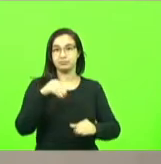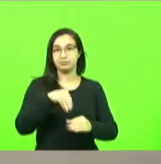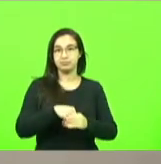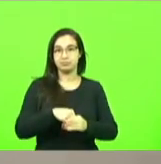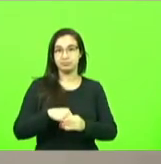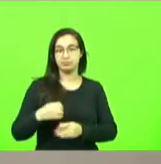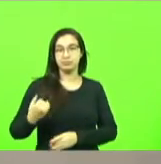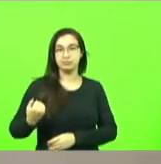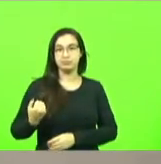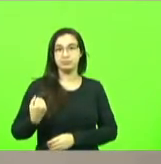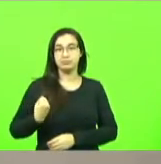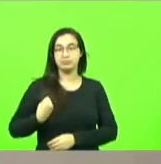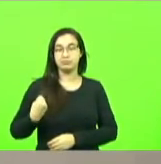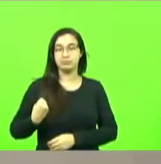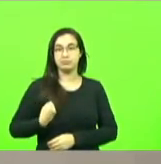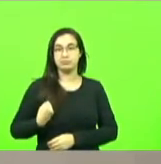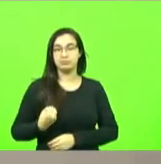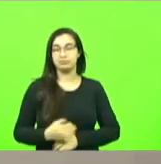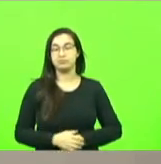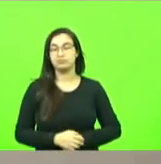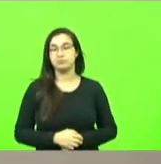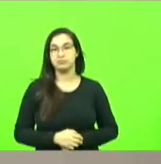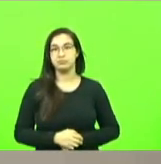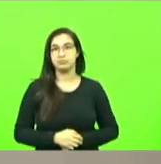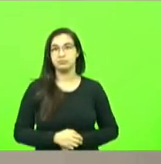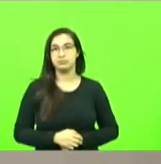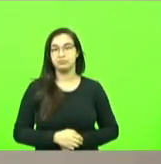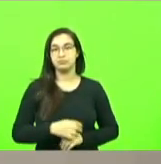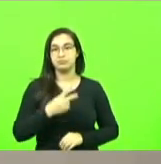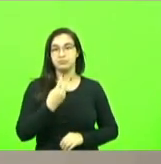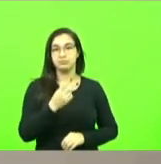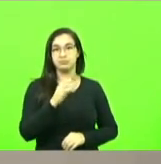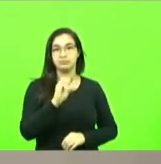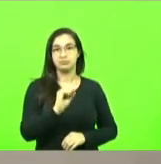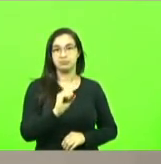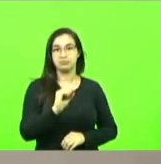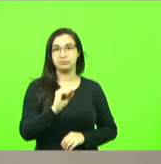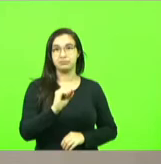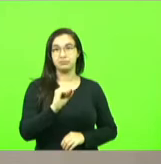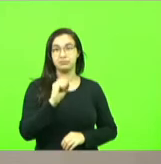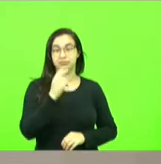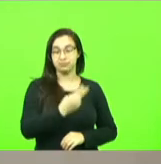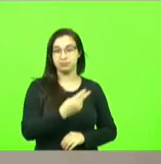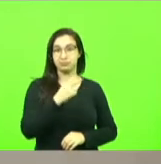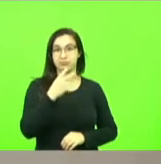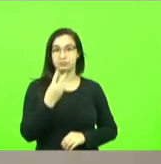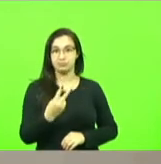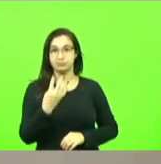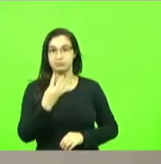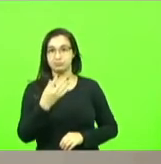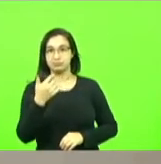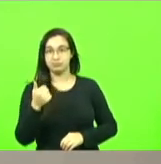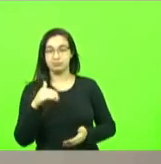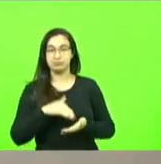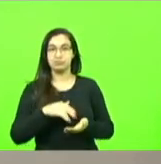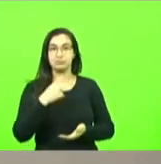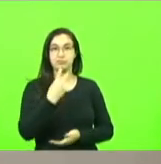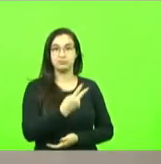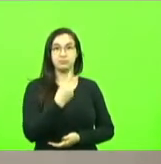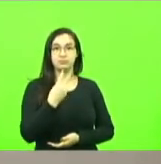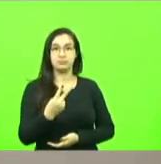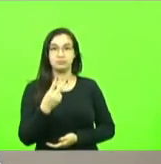seguintes indicações indicação 2241 a 2251